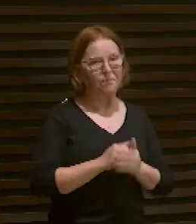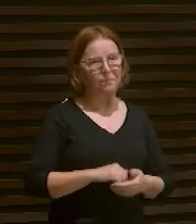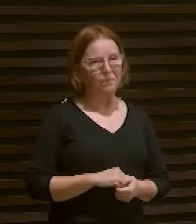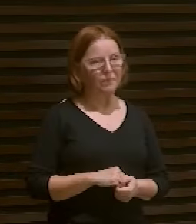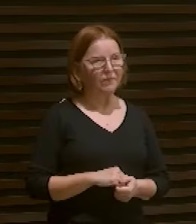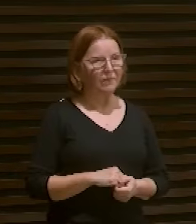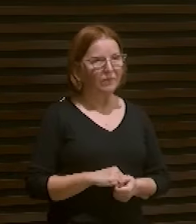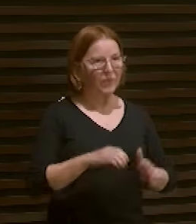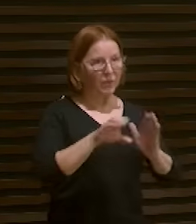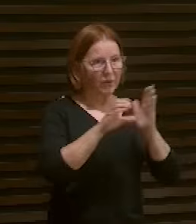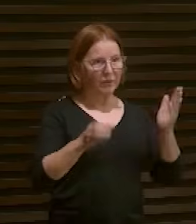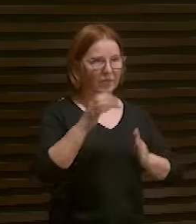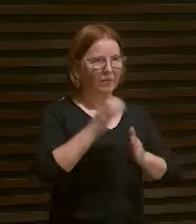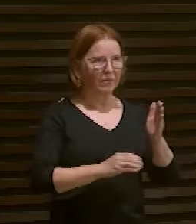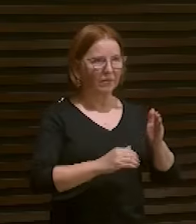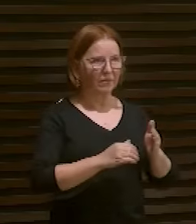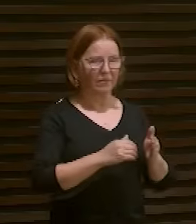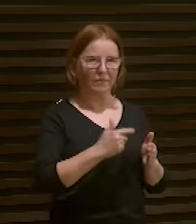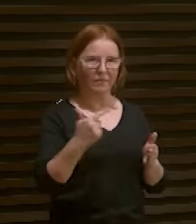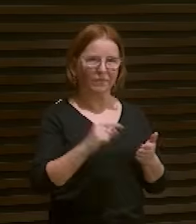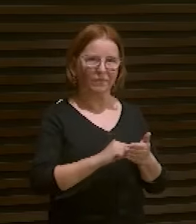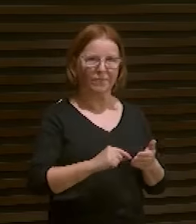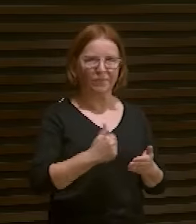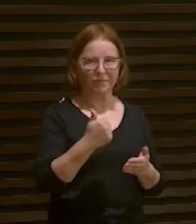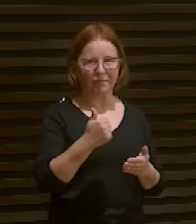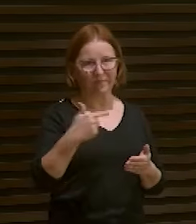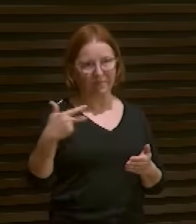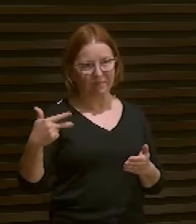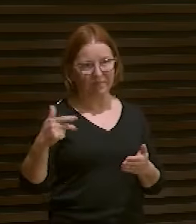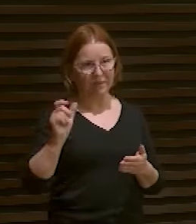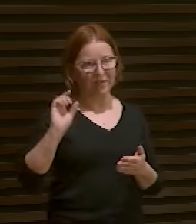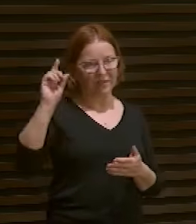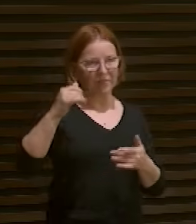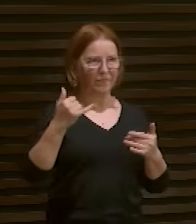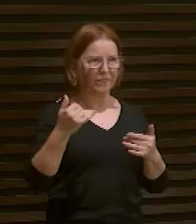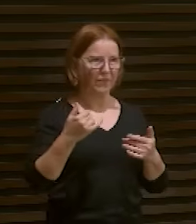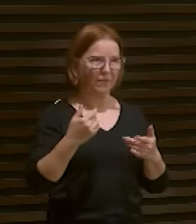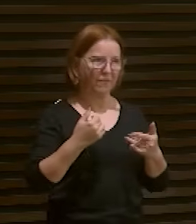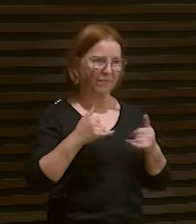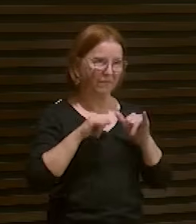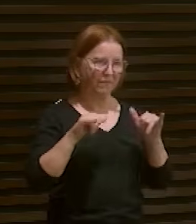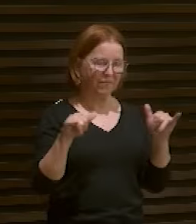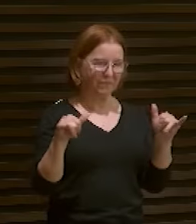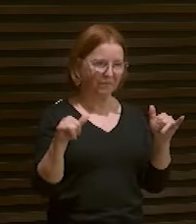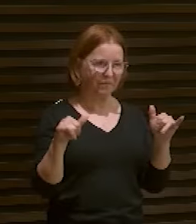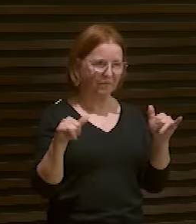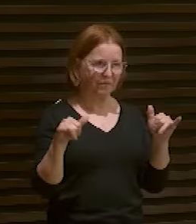Colossenses capítulo 3, versículo 13, a palavra de Deus nos diz assim: